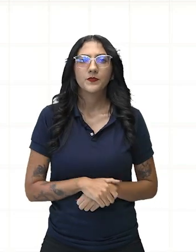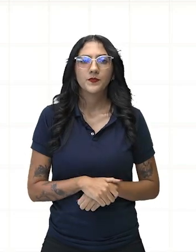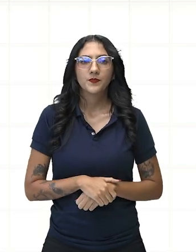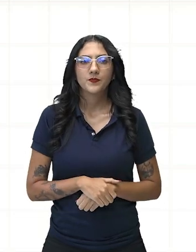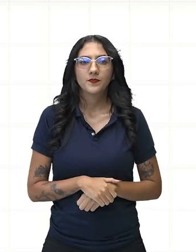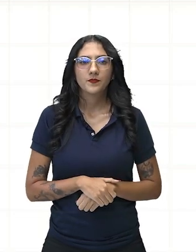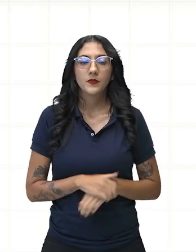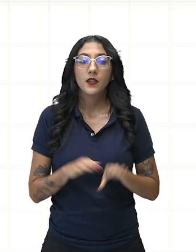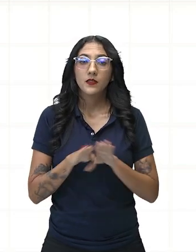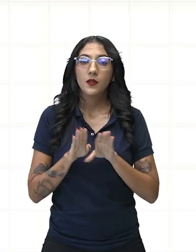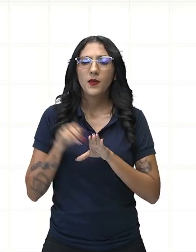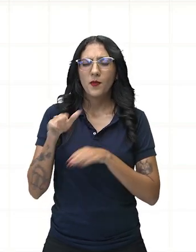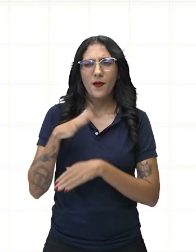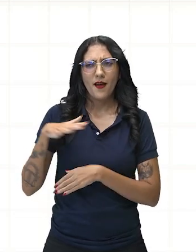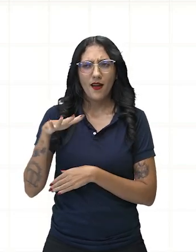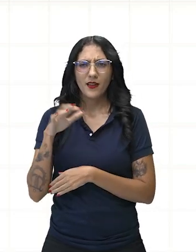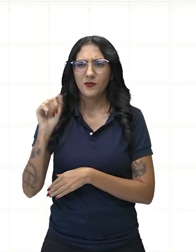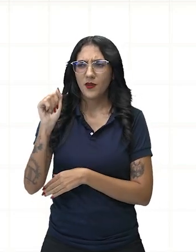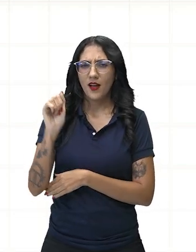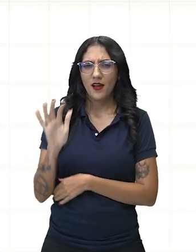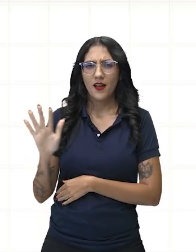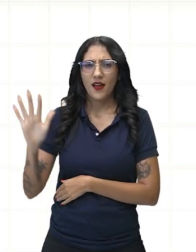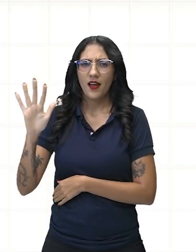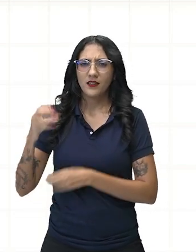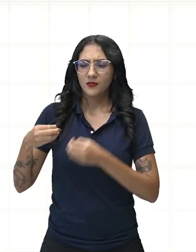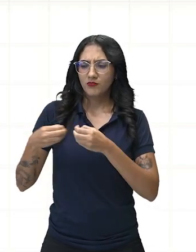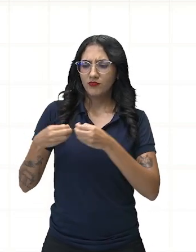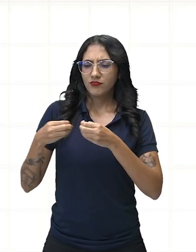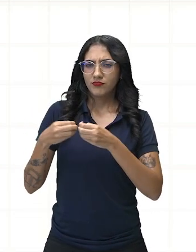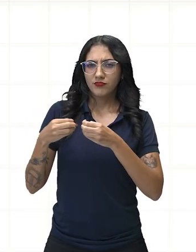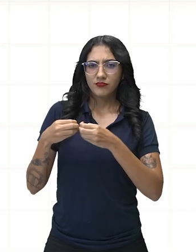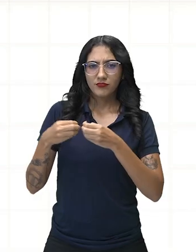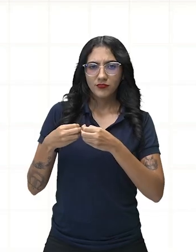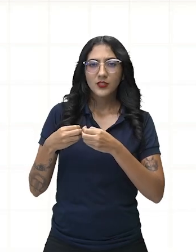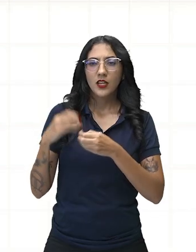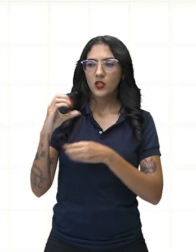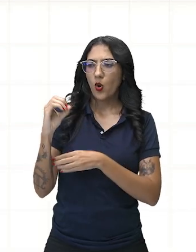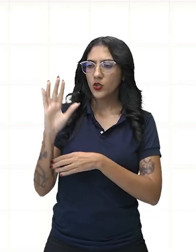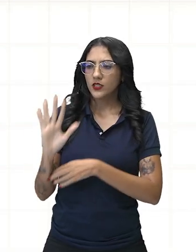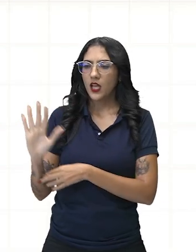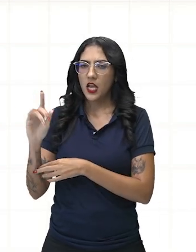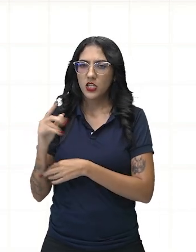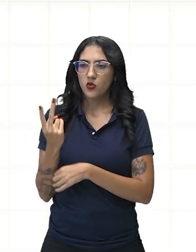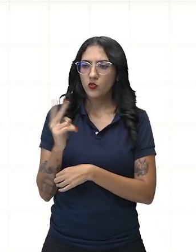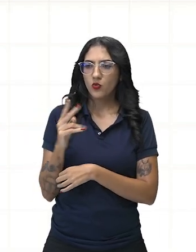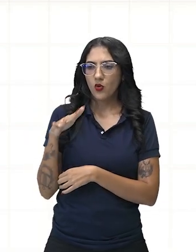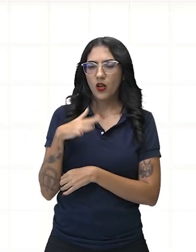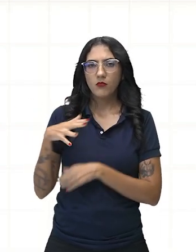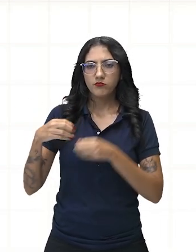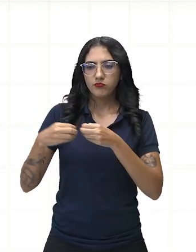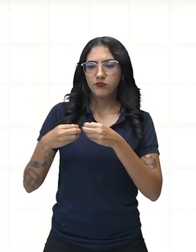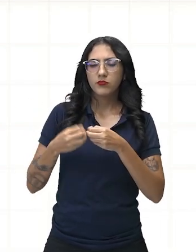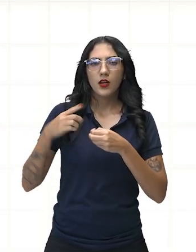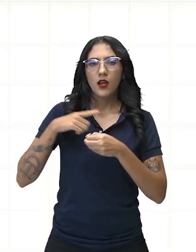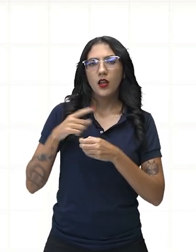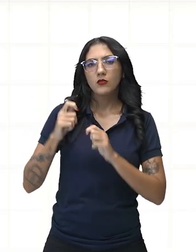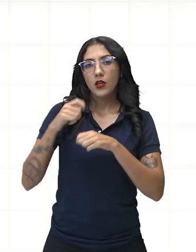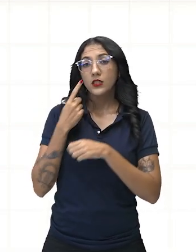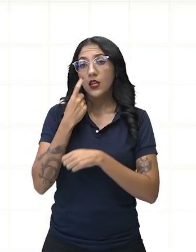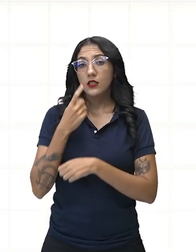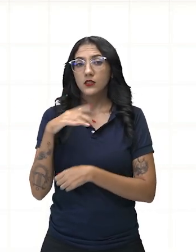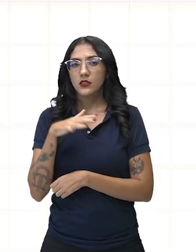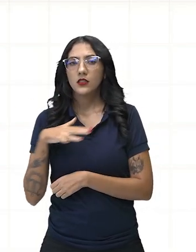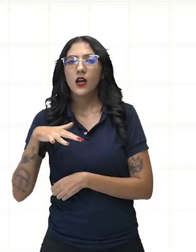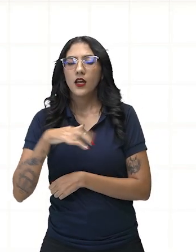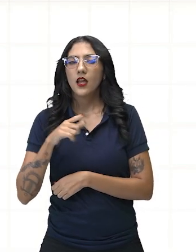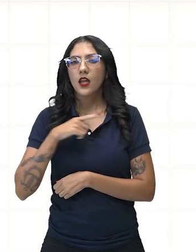conta da proximidade, é claro, dos dois continentes, né? E a Oceania, de uma forma geral, ela tem se consolidado como uma região